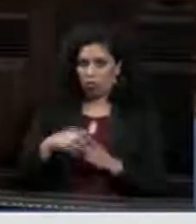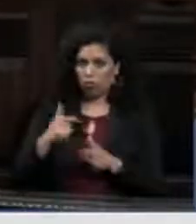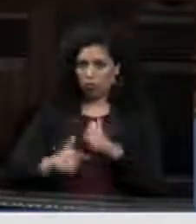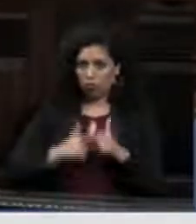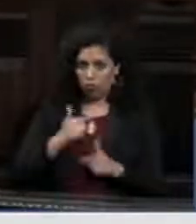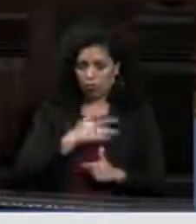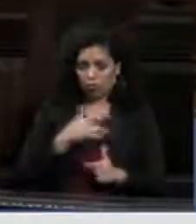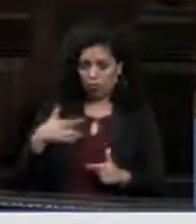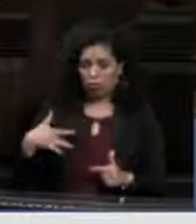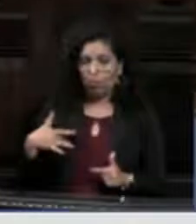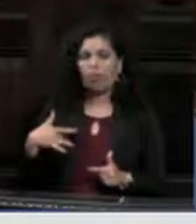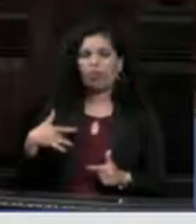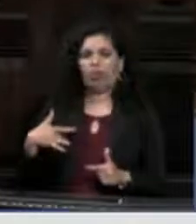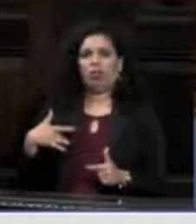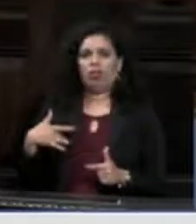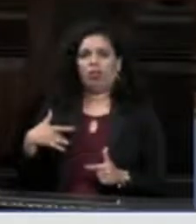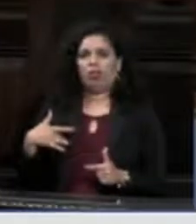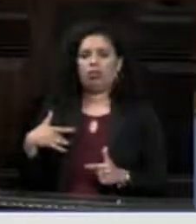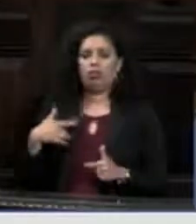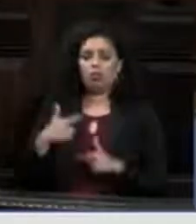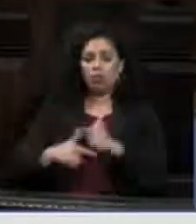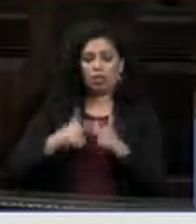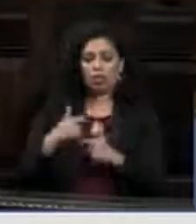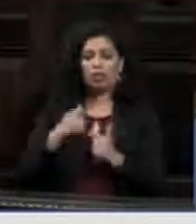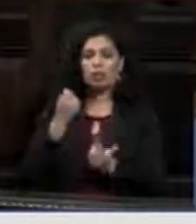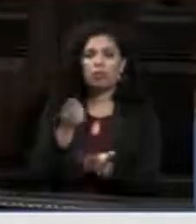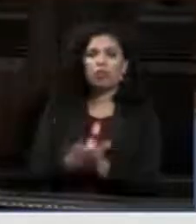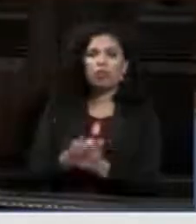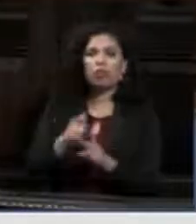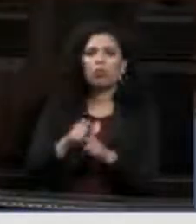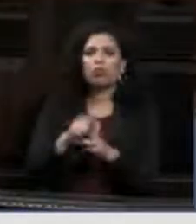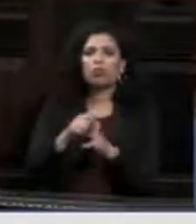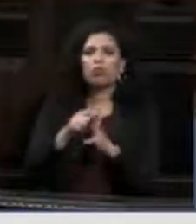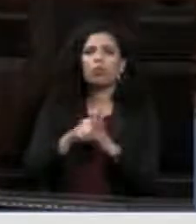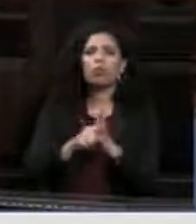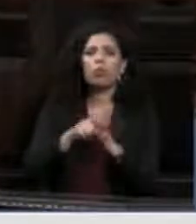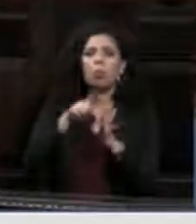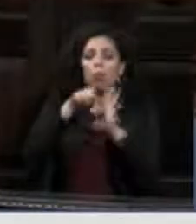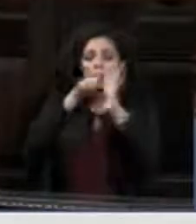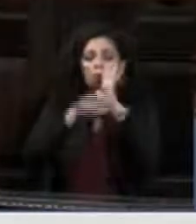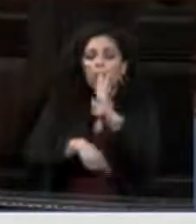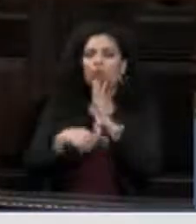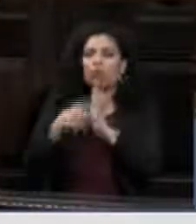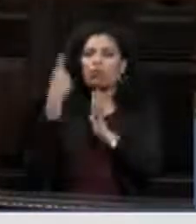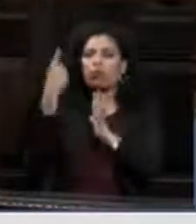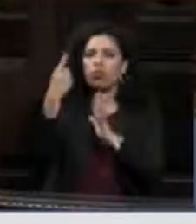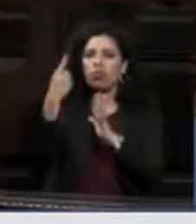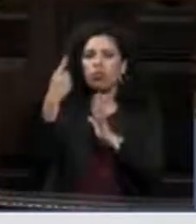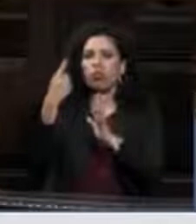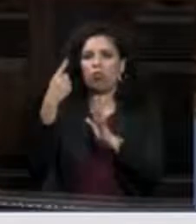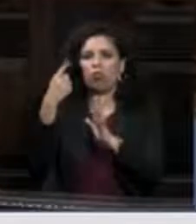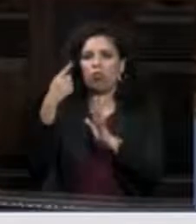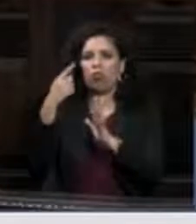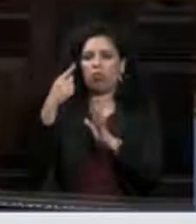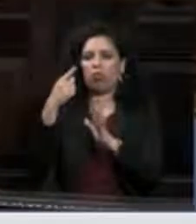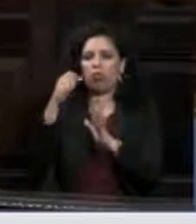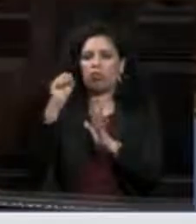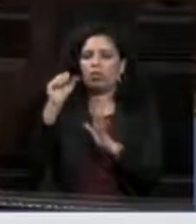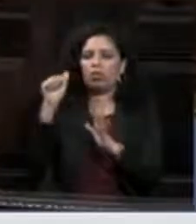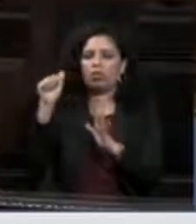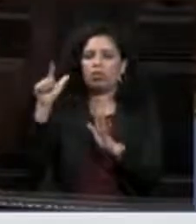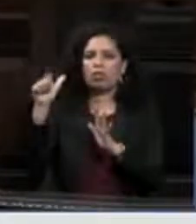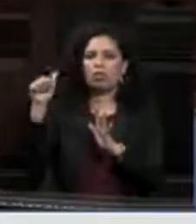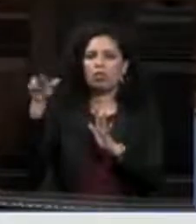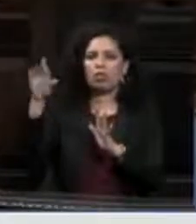salário mínimo, e que mesmo assim ainda não recebeu a metade do seu 13º, me